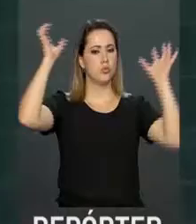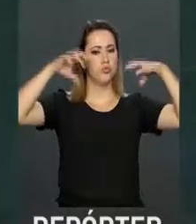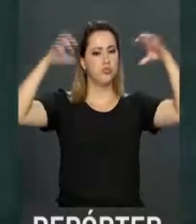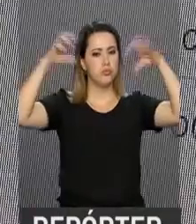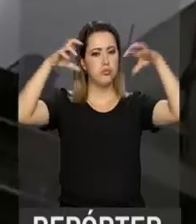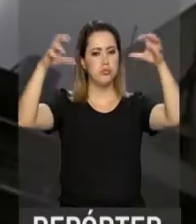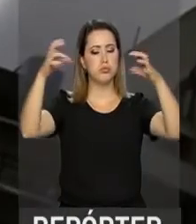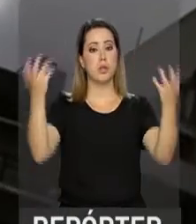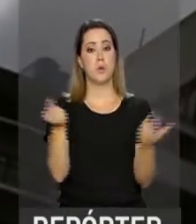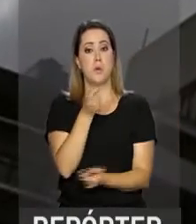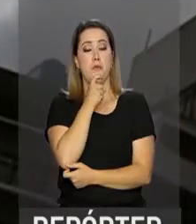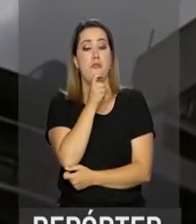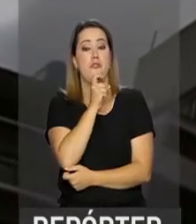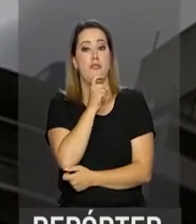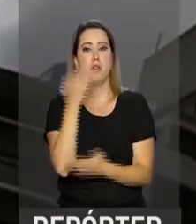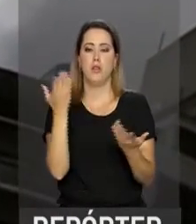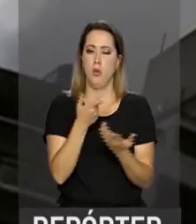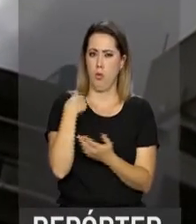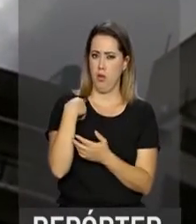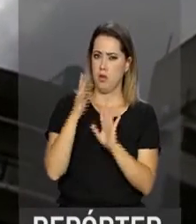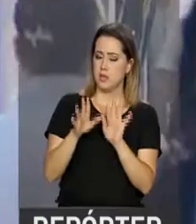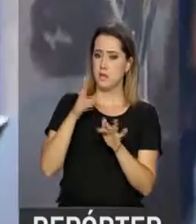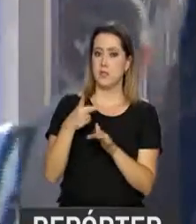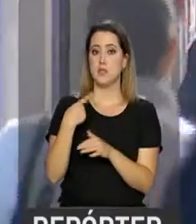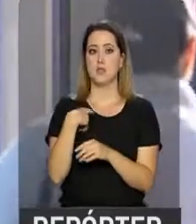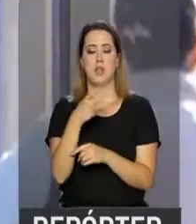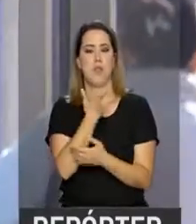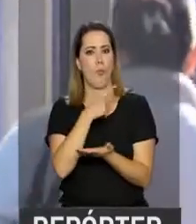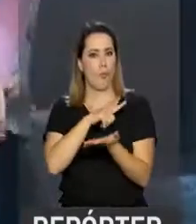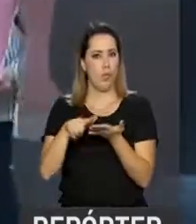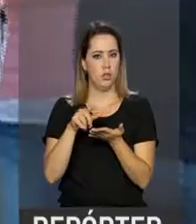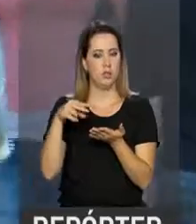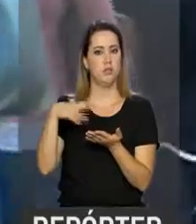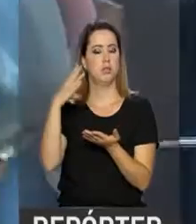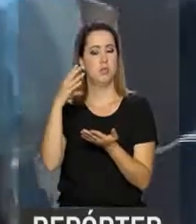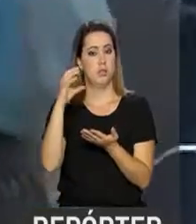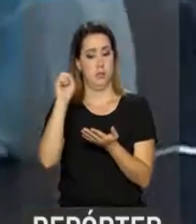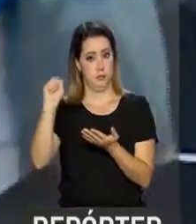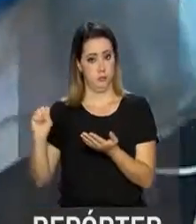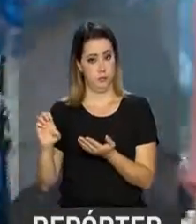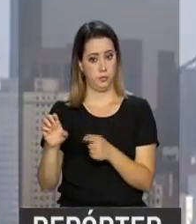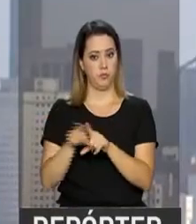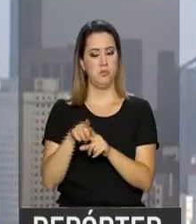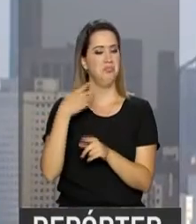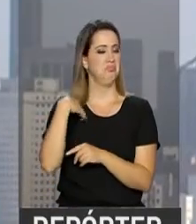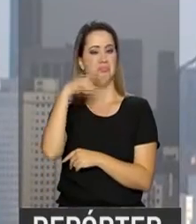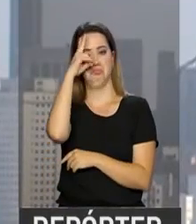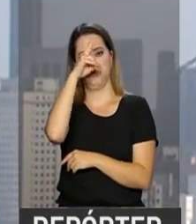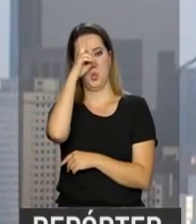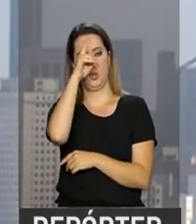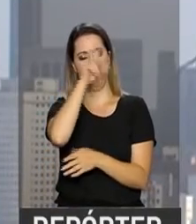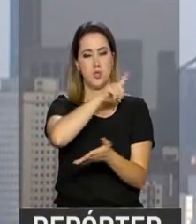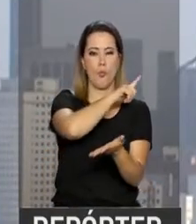chuvosos em pleno inverno, estação normalmente seca na região sudeste, faz o paulistano nem se lembrar da estiagem de 3 anos atrás, que